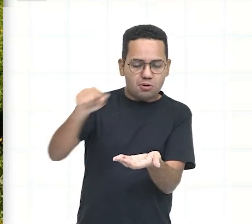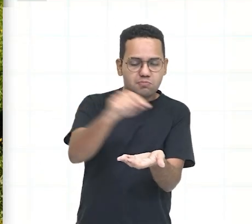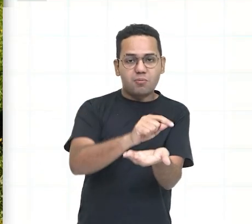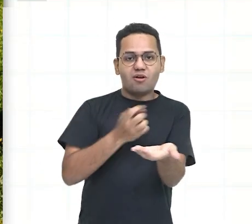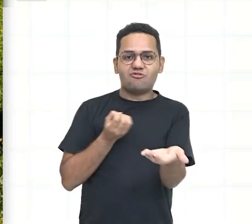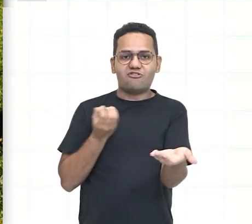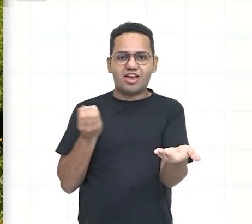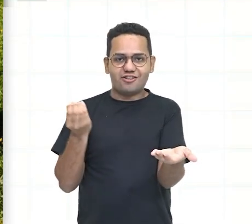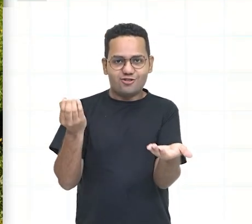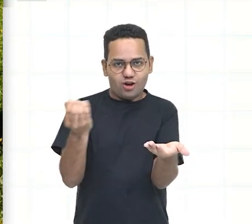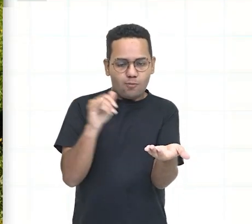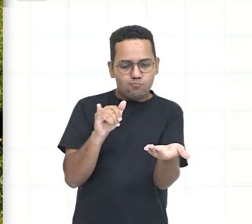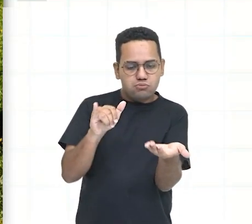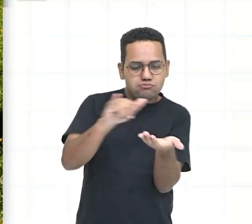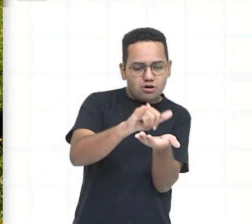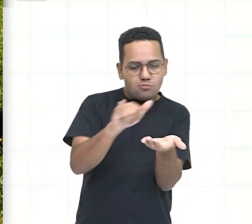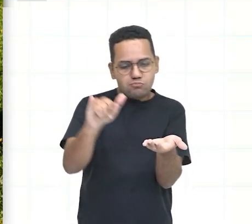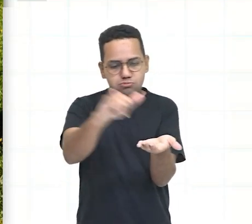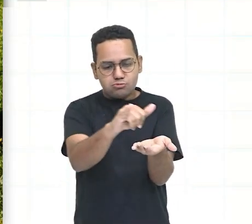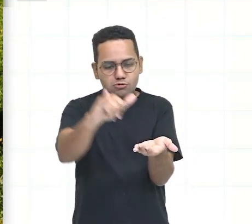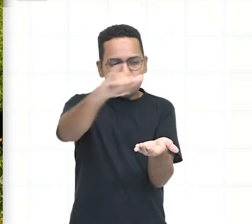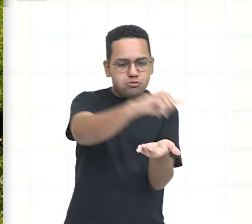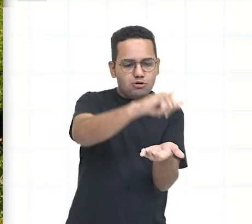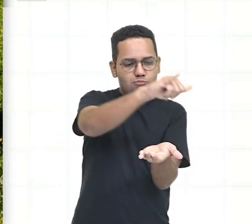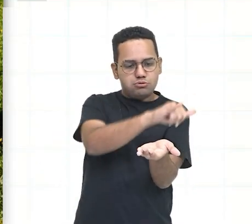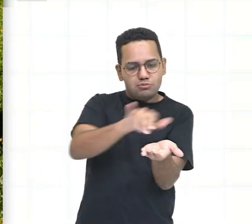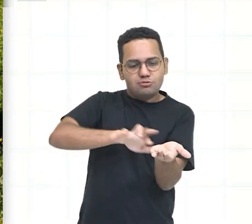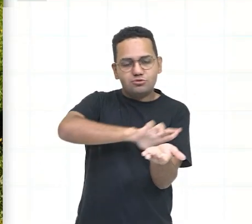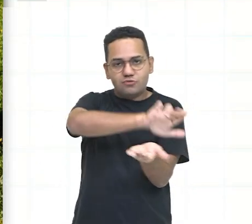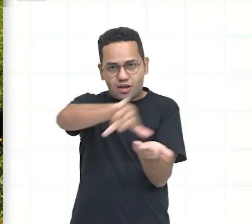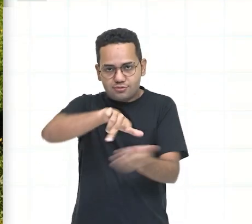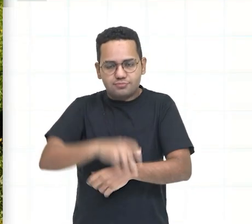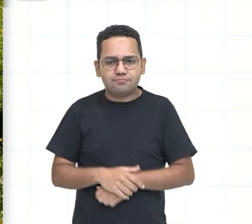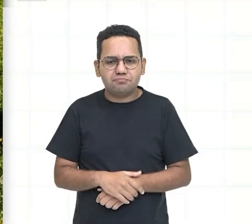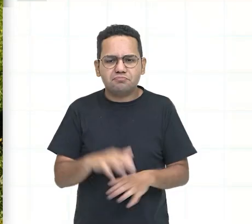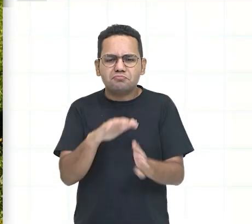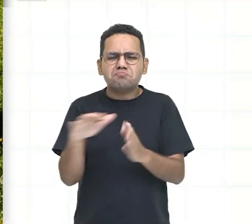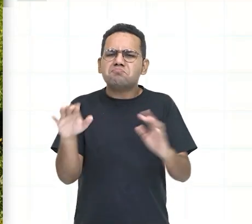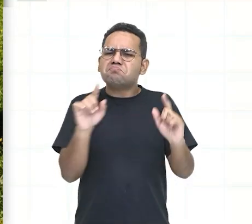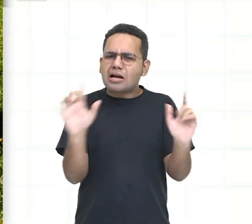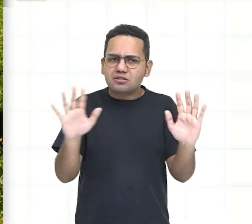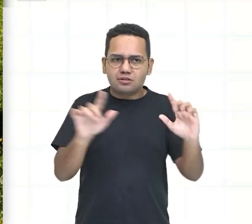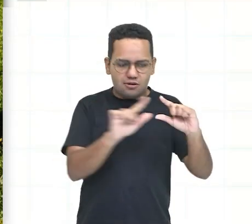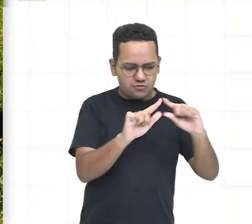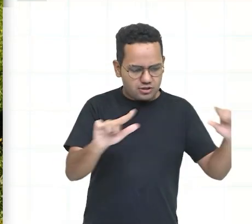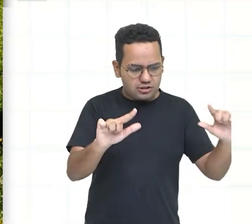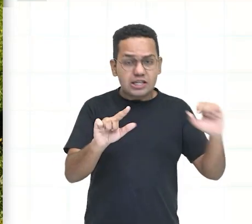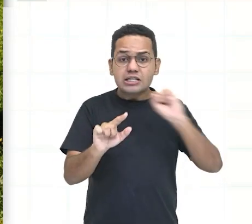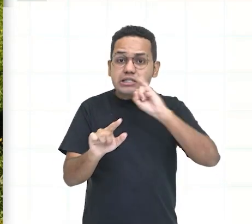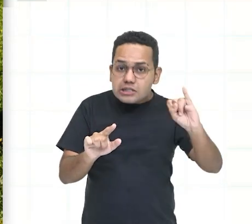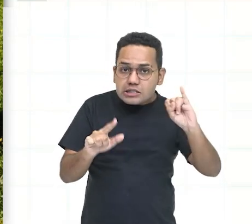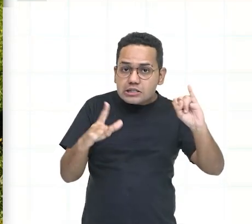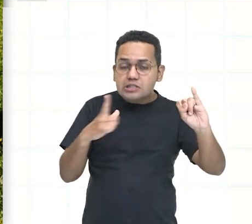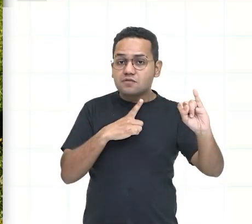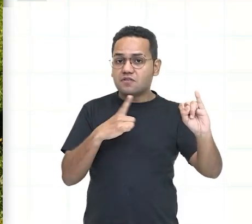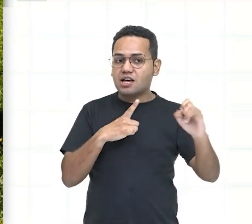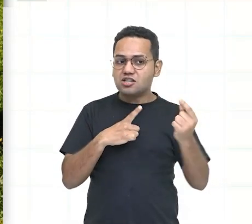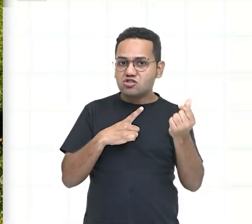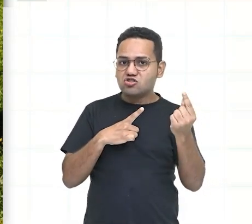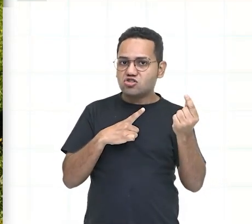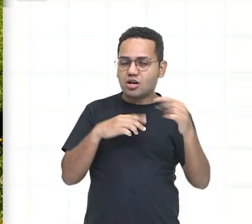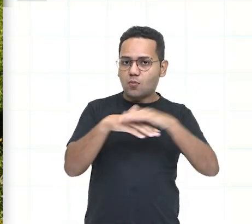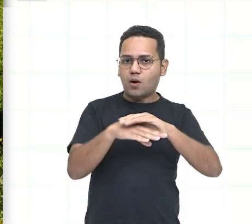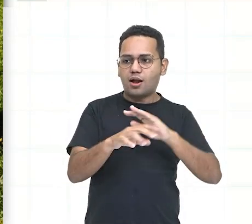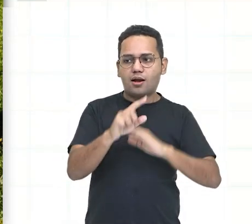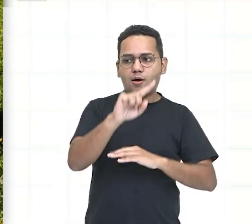que é a oração consequência da primeira, ela não vai acontecer, porque a primeira já não vai acontecer. Então, olha só. If I had